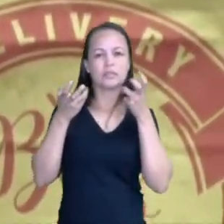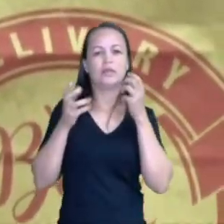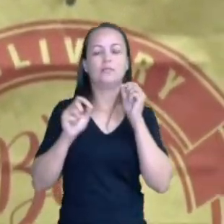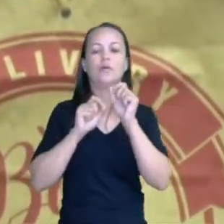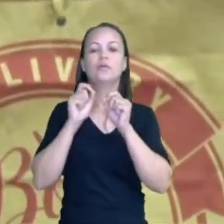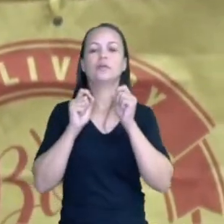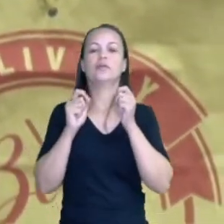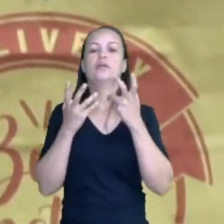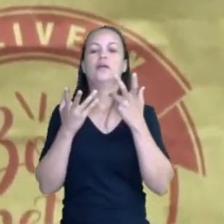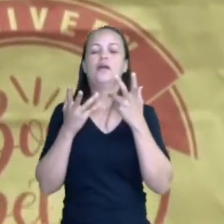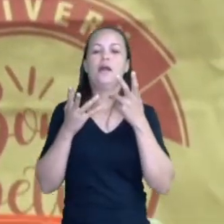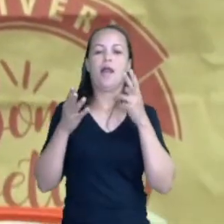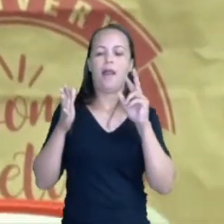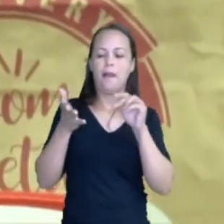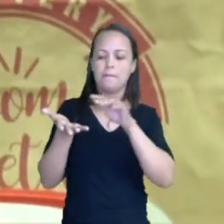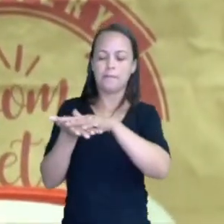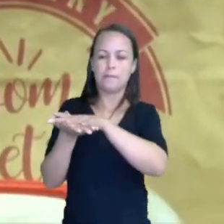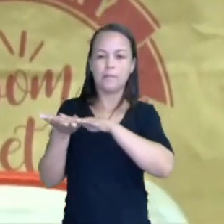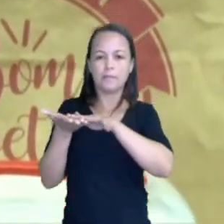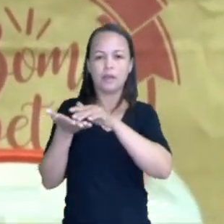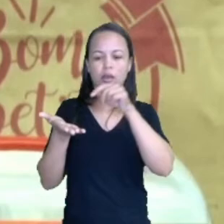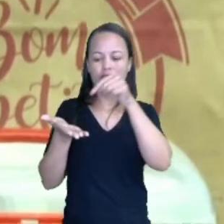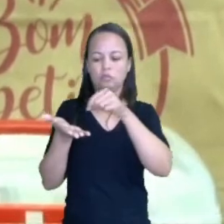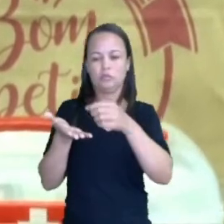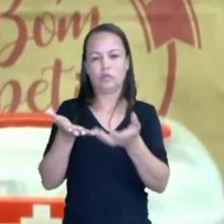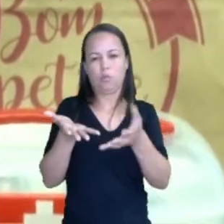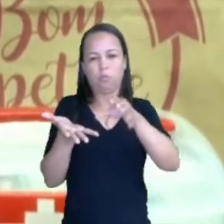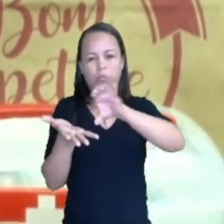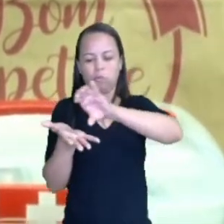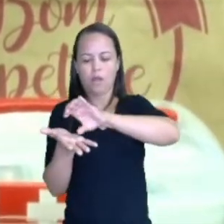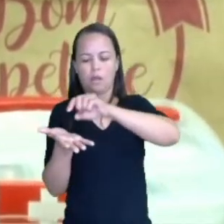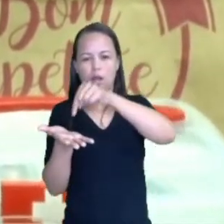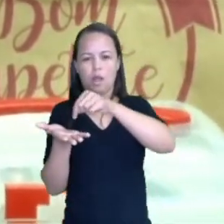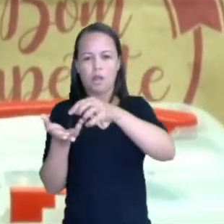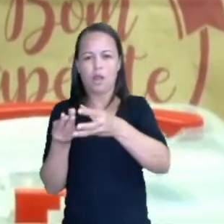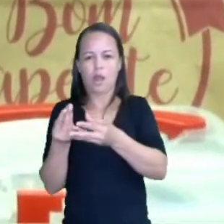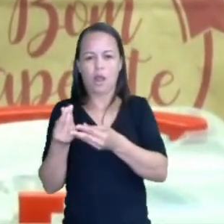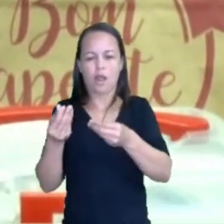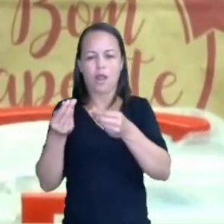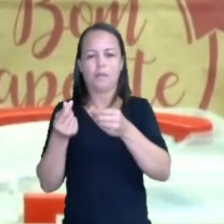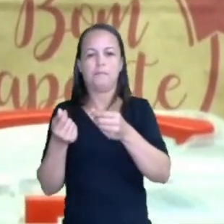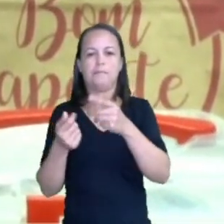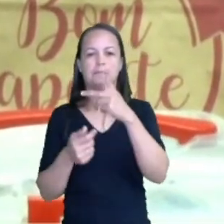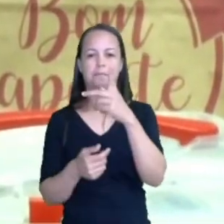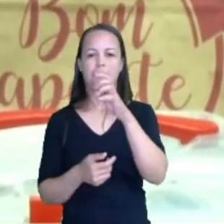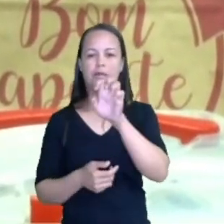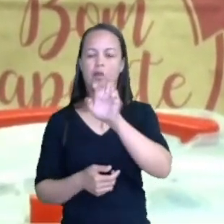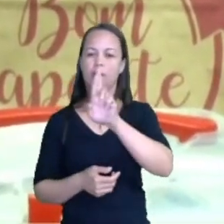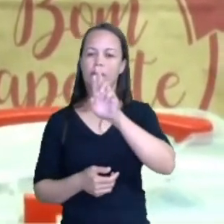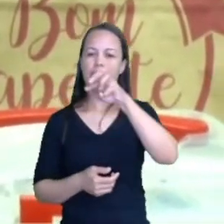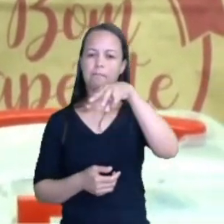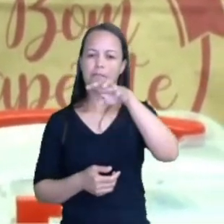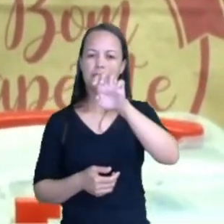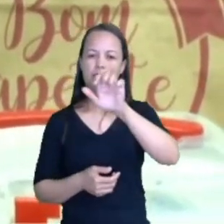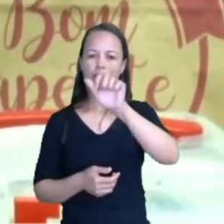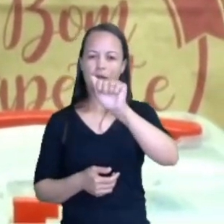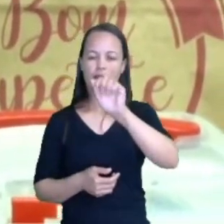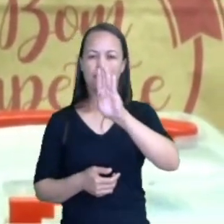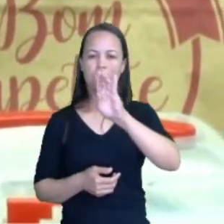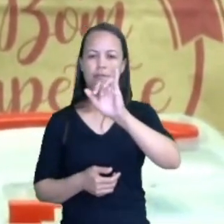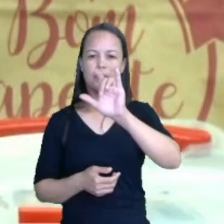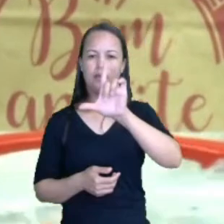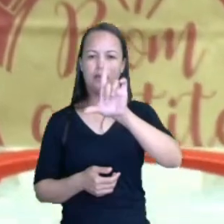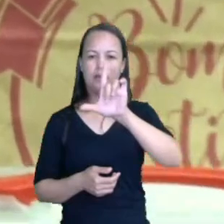a permeabilidade aqui do paninho de prato é alta, tá certo? Eu mal pinguei a água, ela